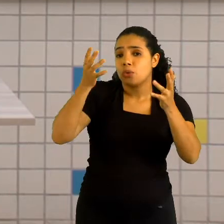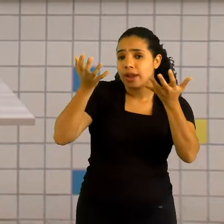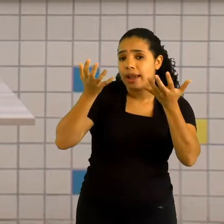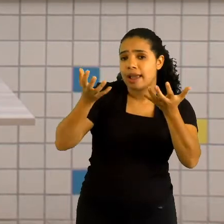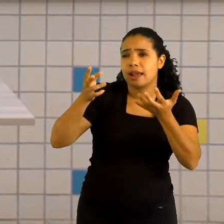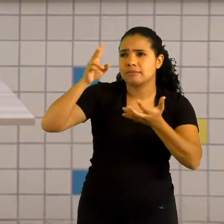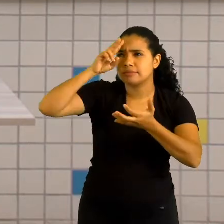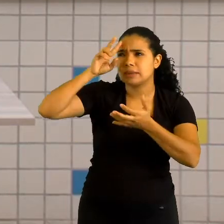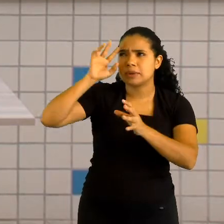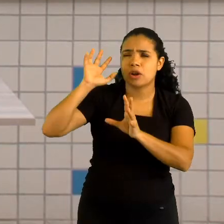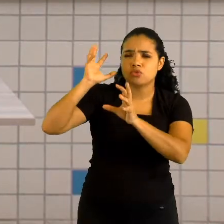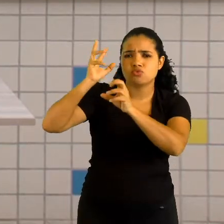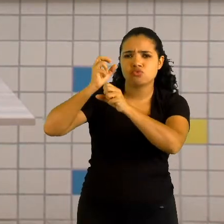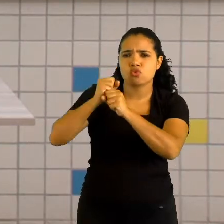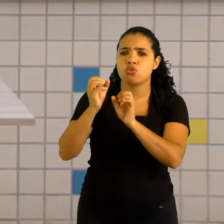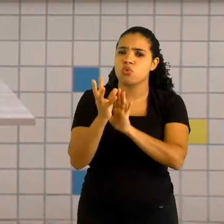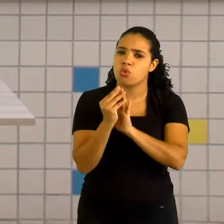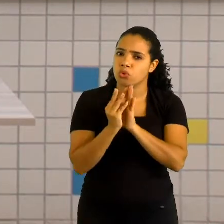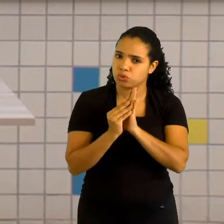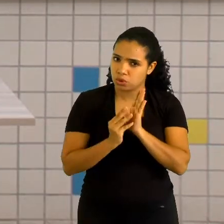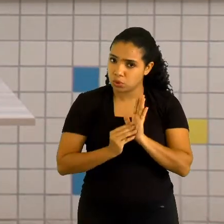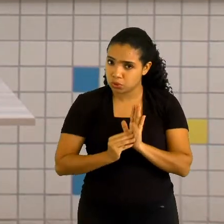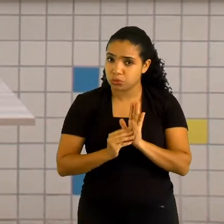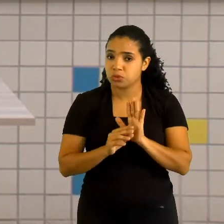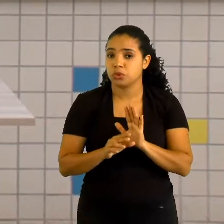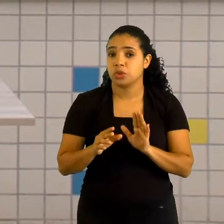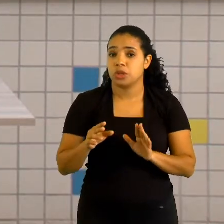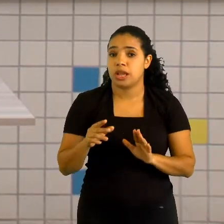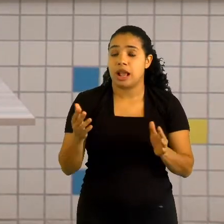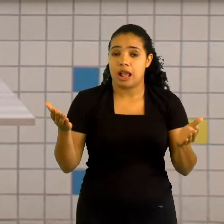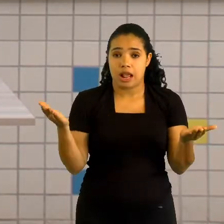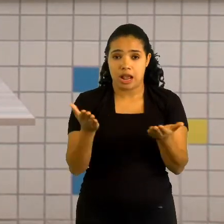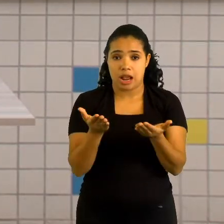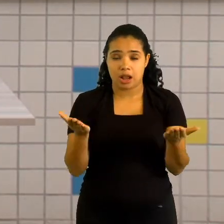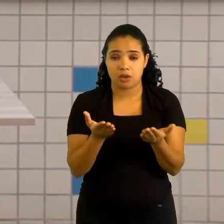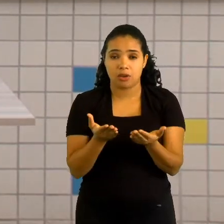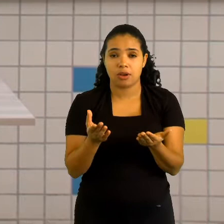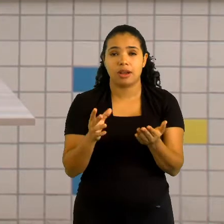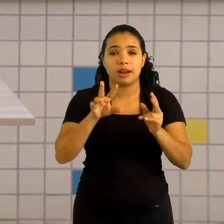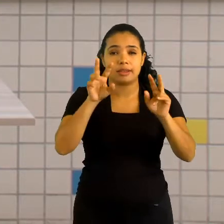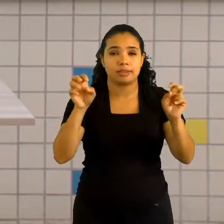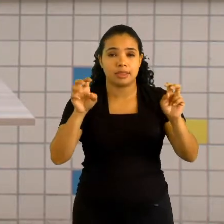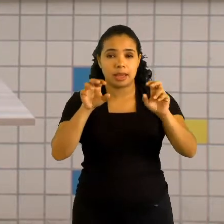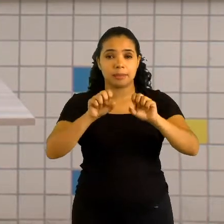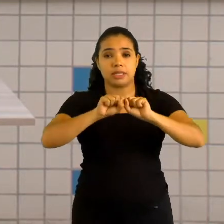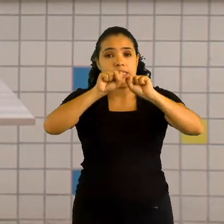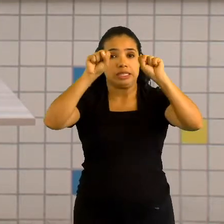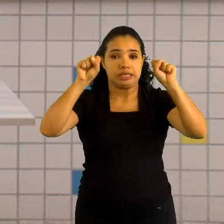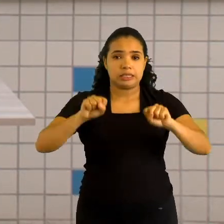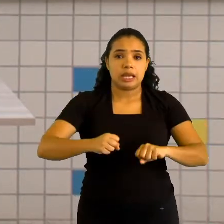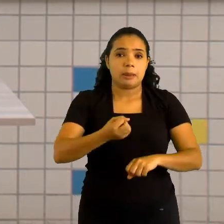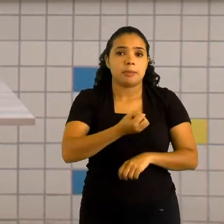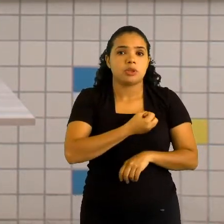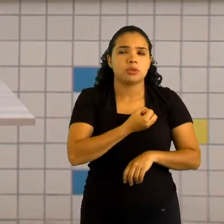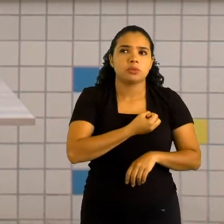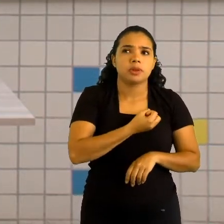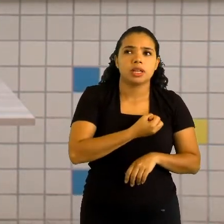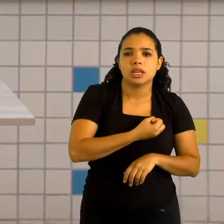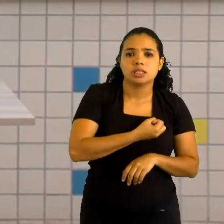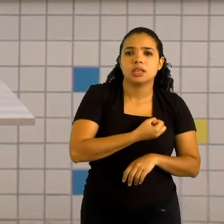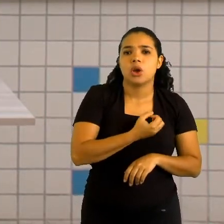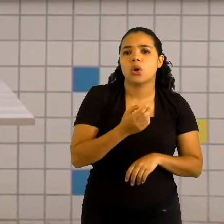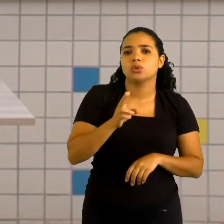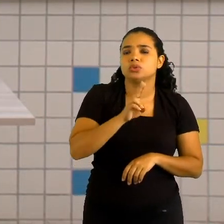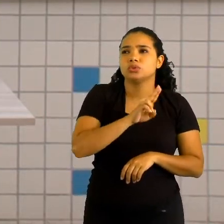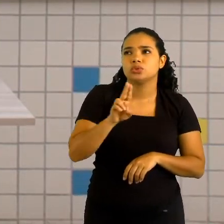já, tá certo? Nós estamos falando do nosso sistema de numeração. Quem sabe como é o nome do nosso